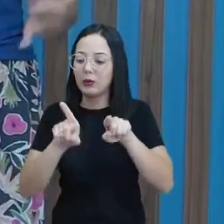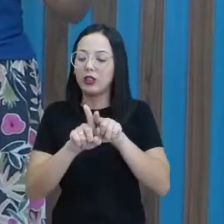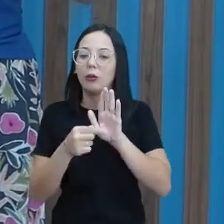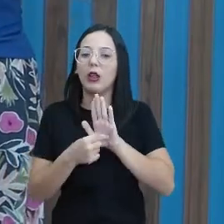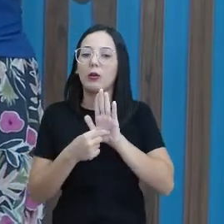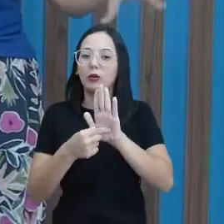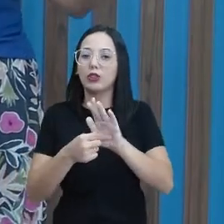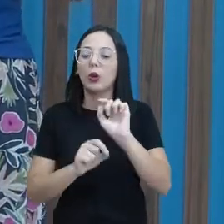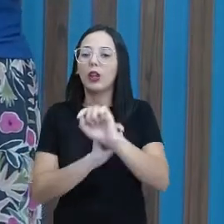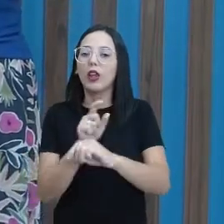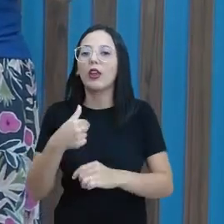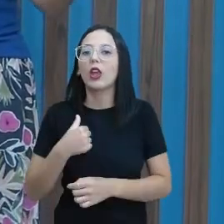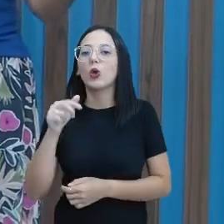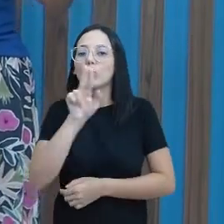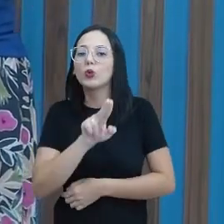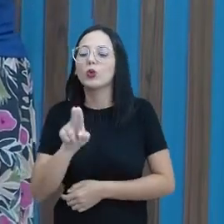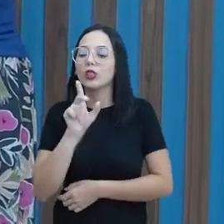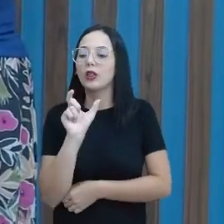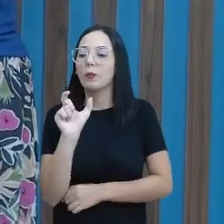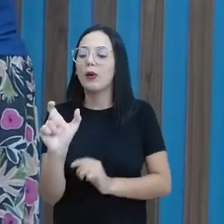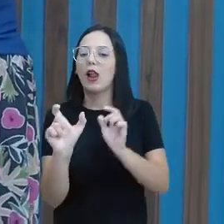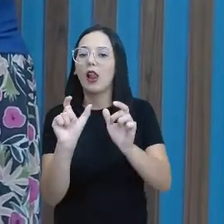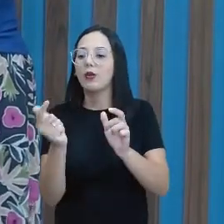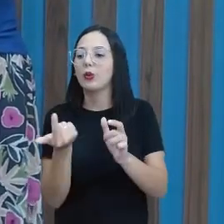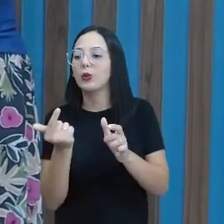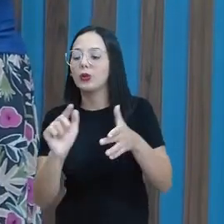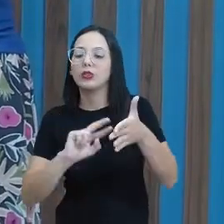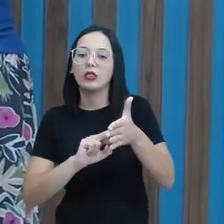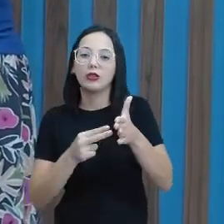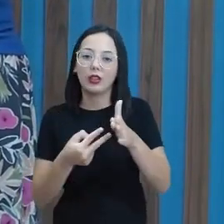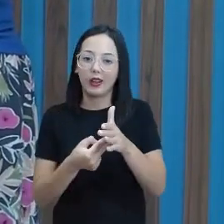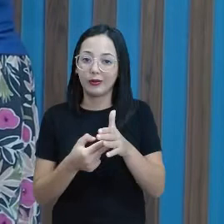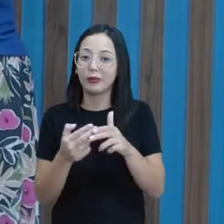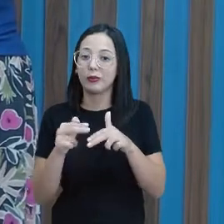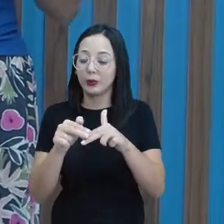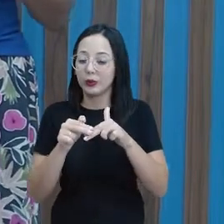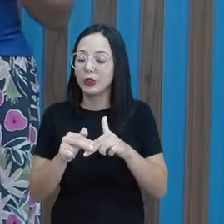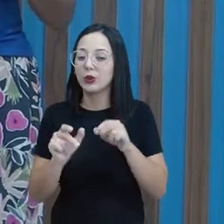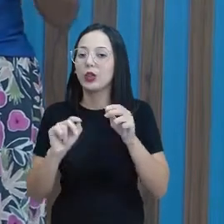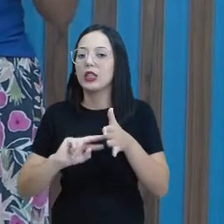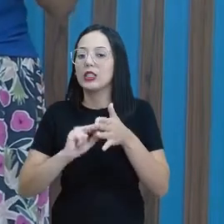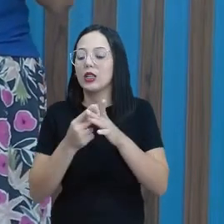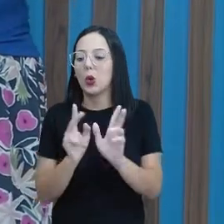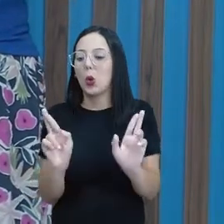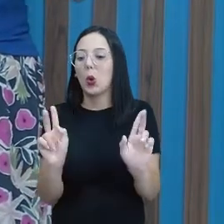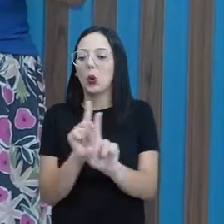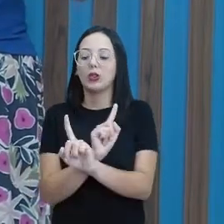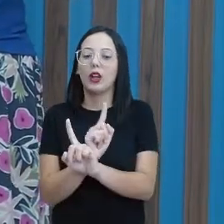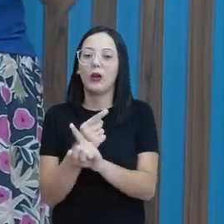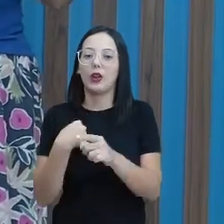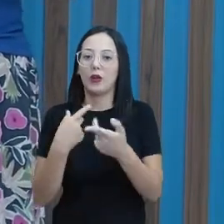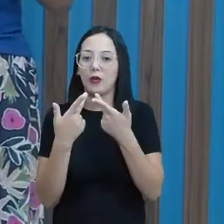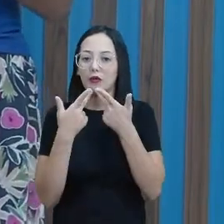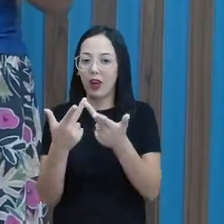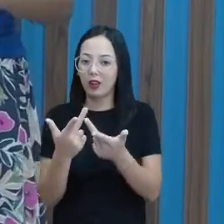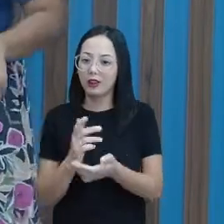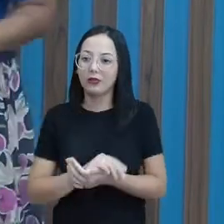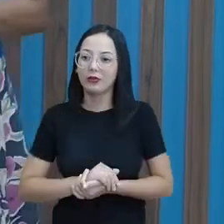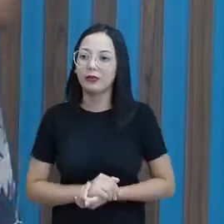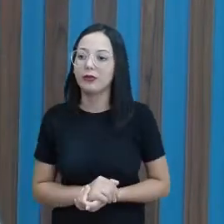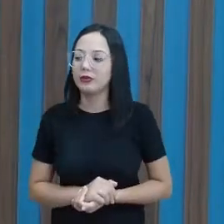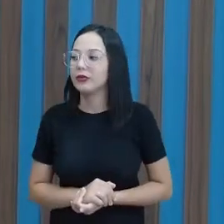indicar que eu estou usando essa palavra em um outro sentido. Nesse caso, em sentido contrário, né? Eu estou falando anjinhos, mas eu quero falar